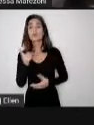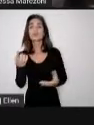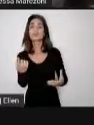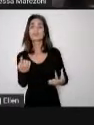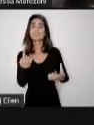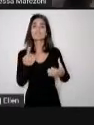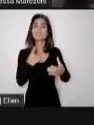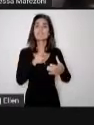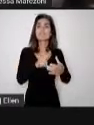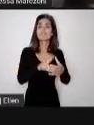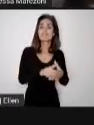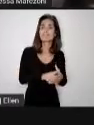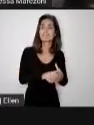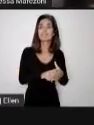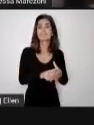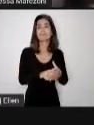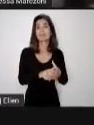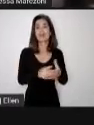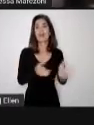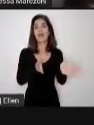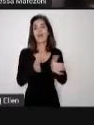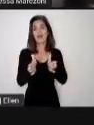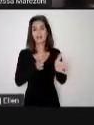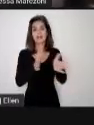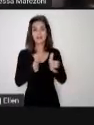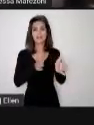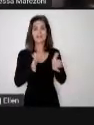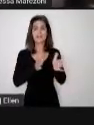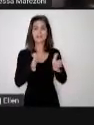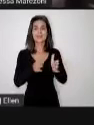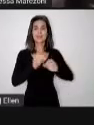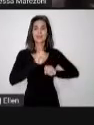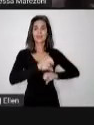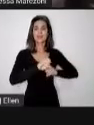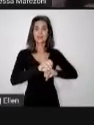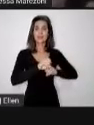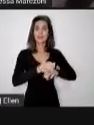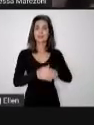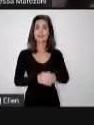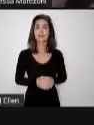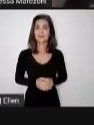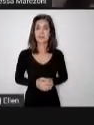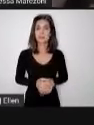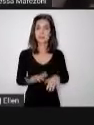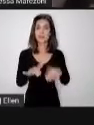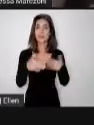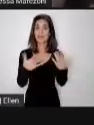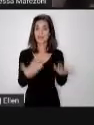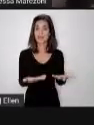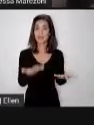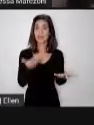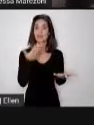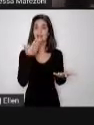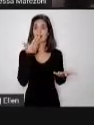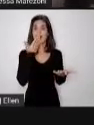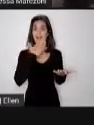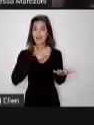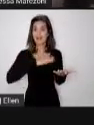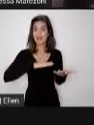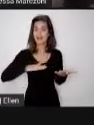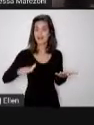ter acesso à educação. Então, as crianças com dificuldade